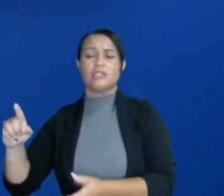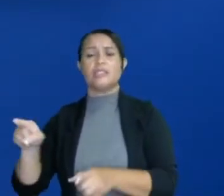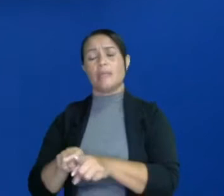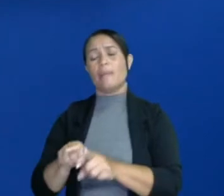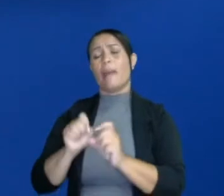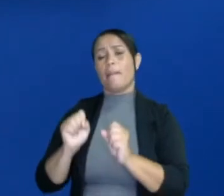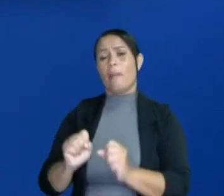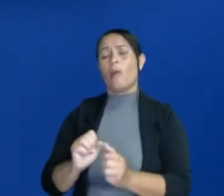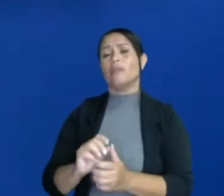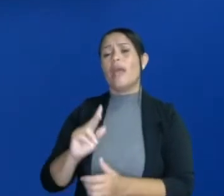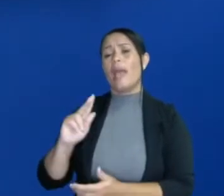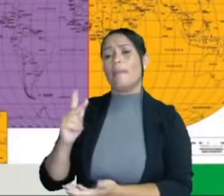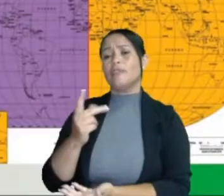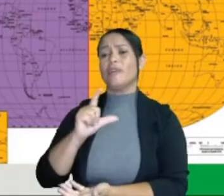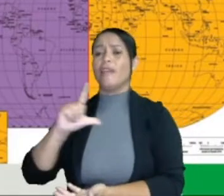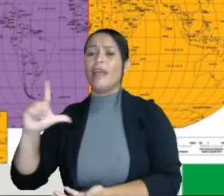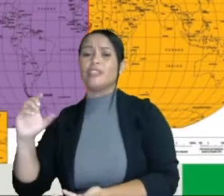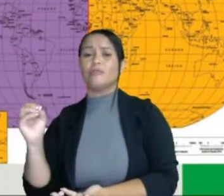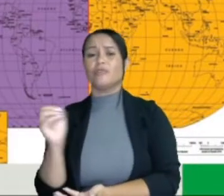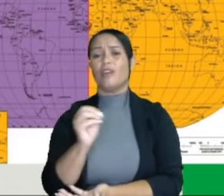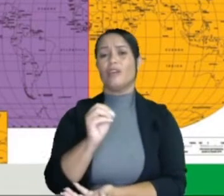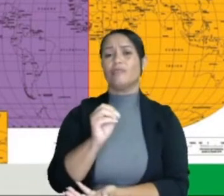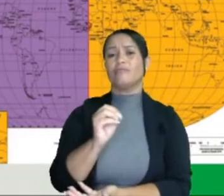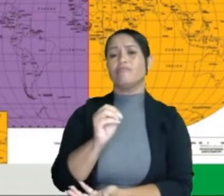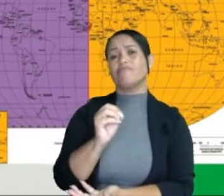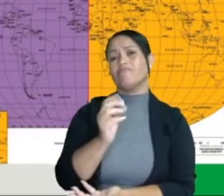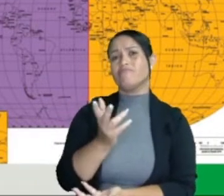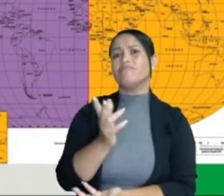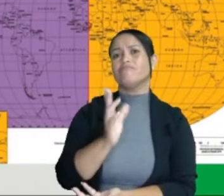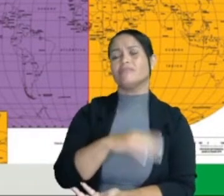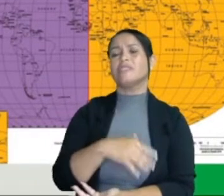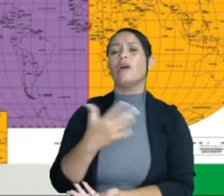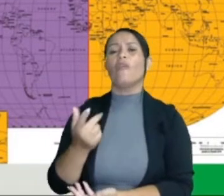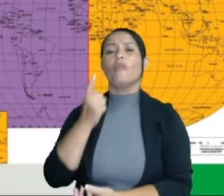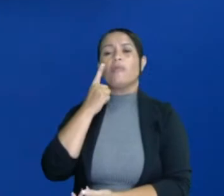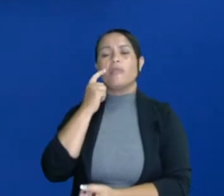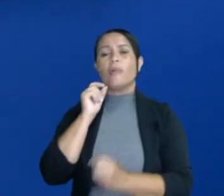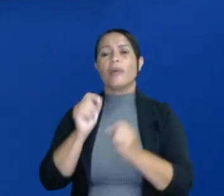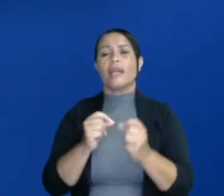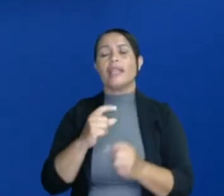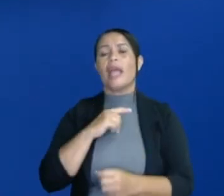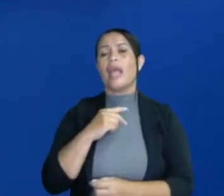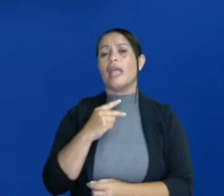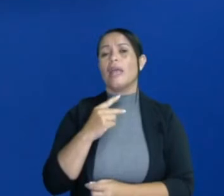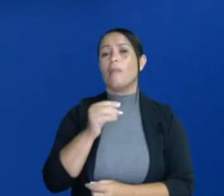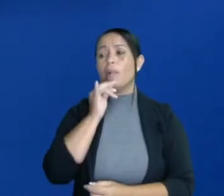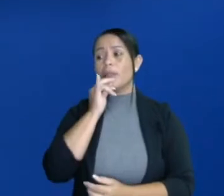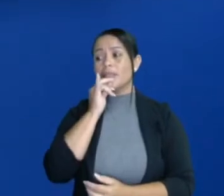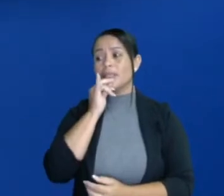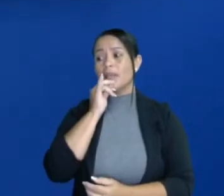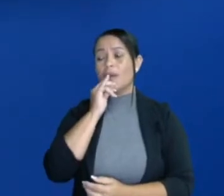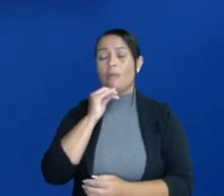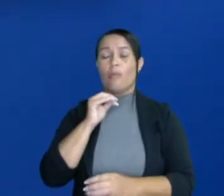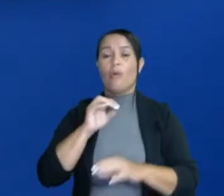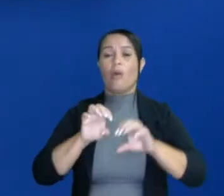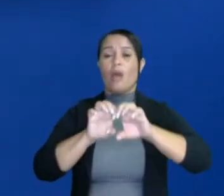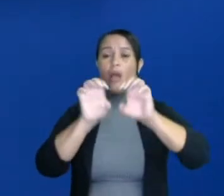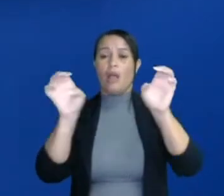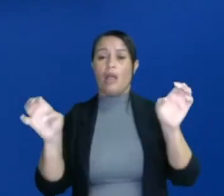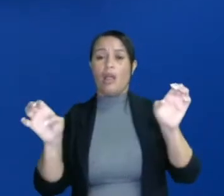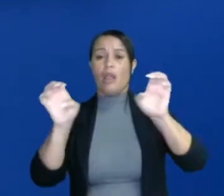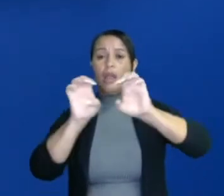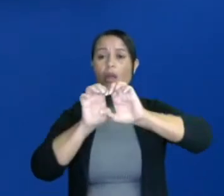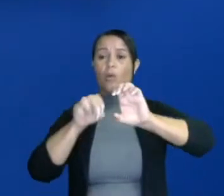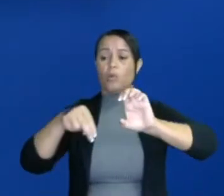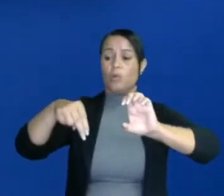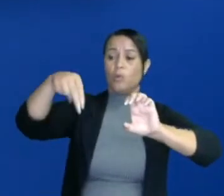eu plotei alguns pontos para a gente ver essa questão. Então lembra, acima da linha do Equador, ou melhor, ao norte da linha do Equador,